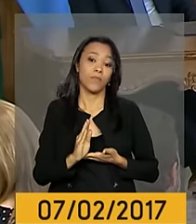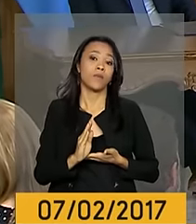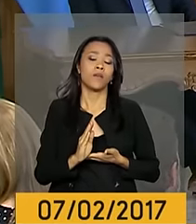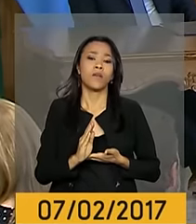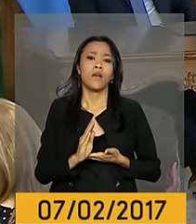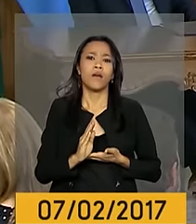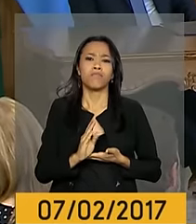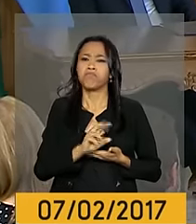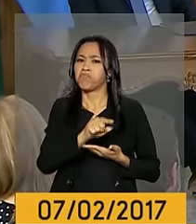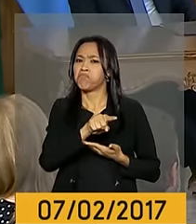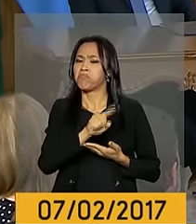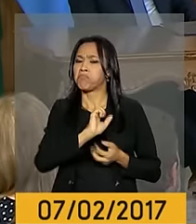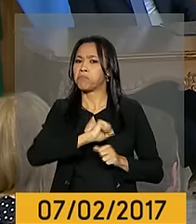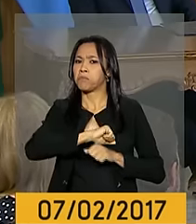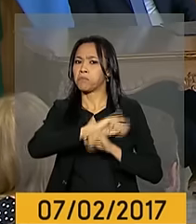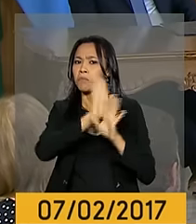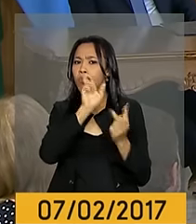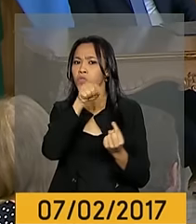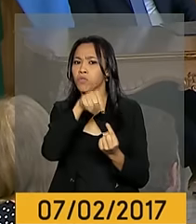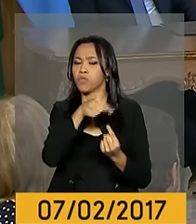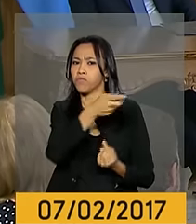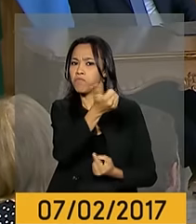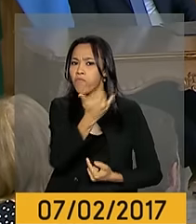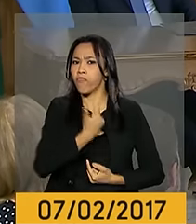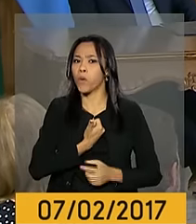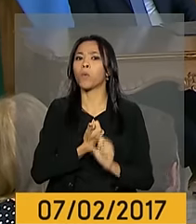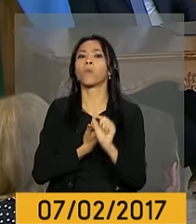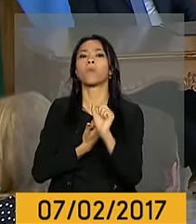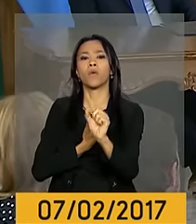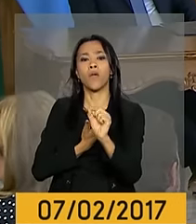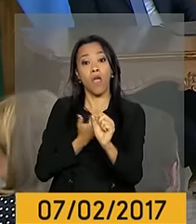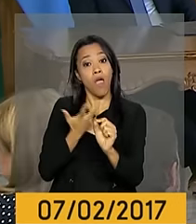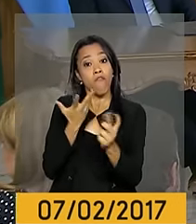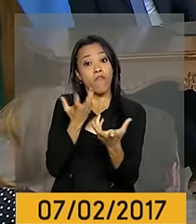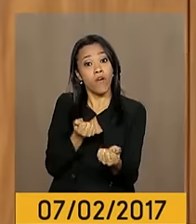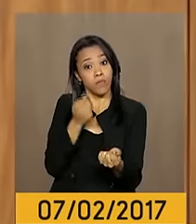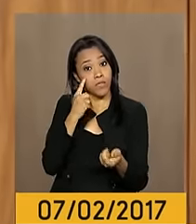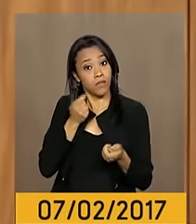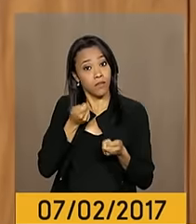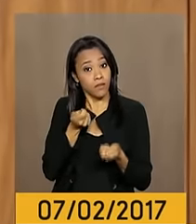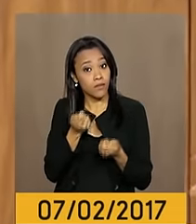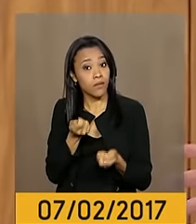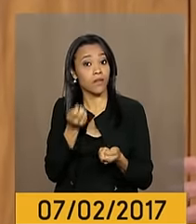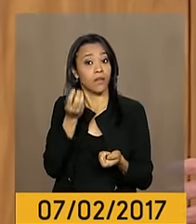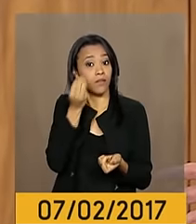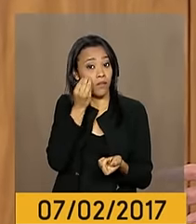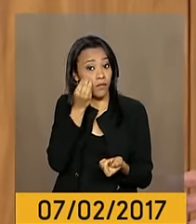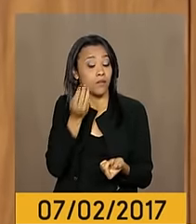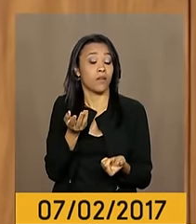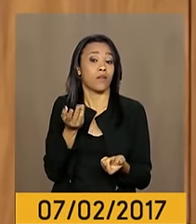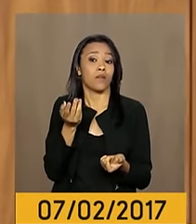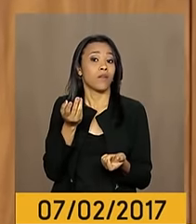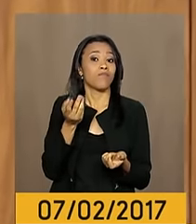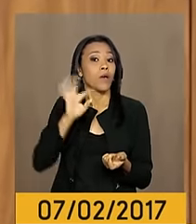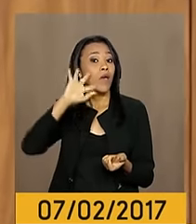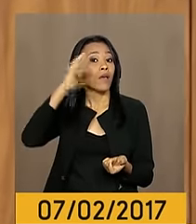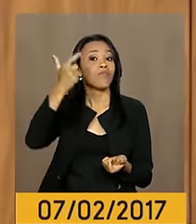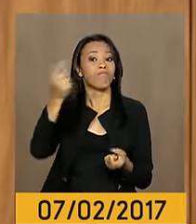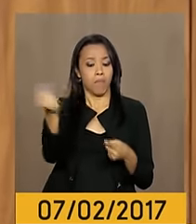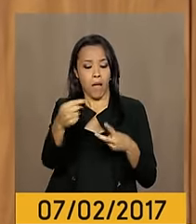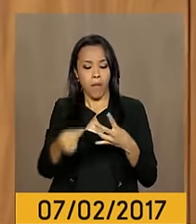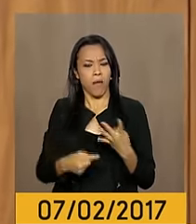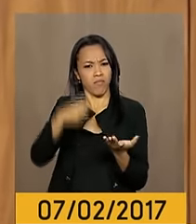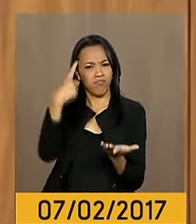muito objetivamente sua excelência me disse Olhe vamos tentar apresentar resultados concretos que é exata